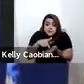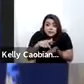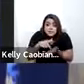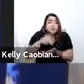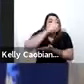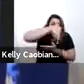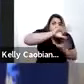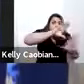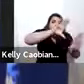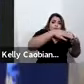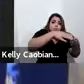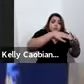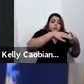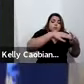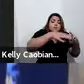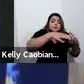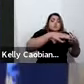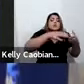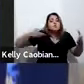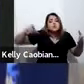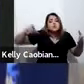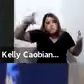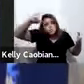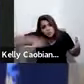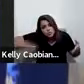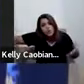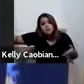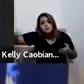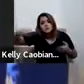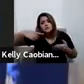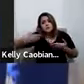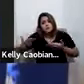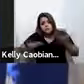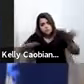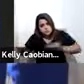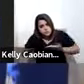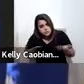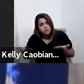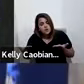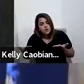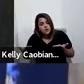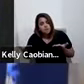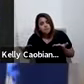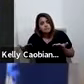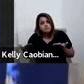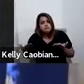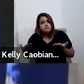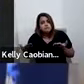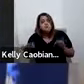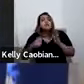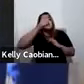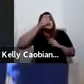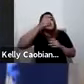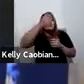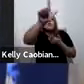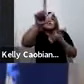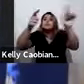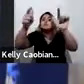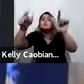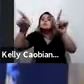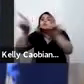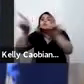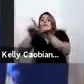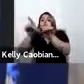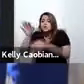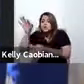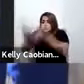a que a sensibilidade de uma juíza de uma das varas de São